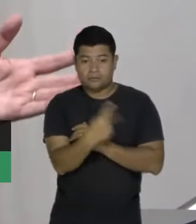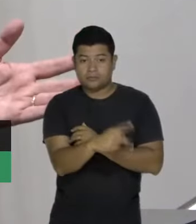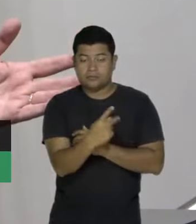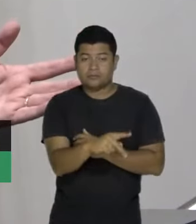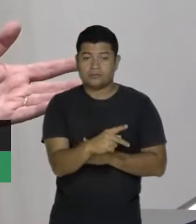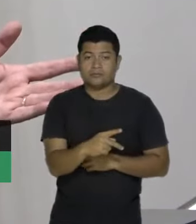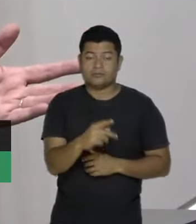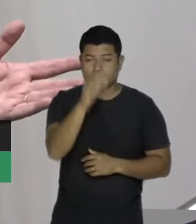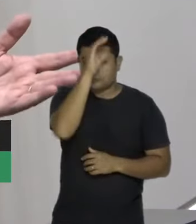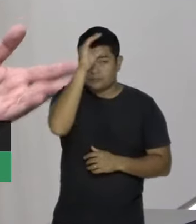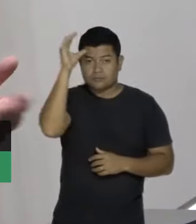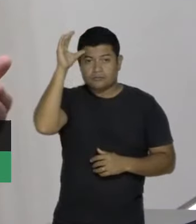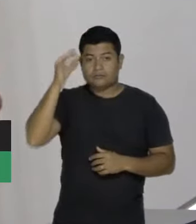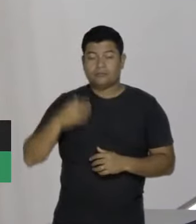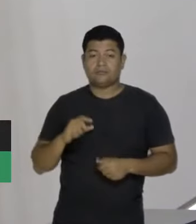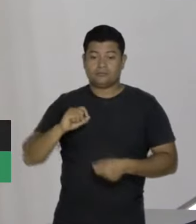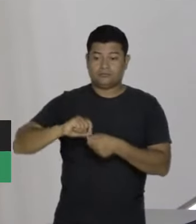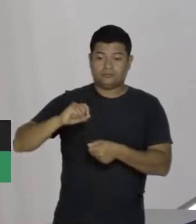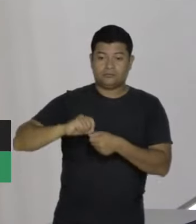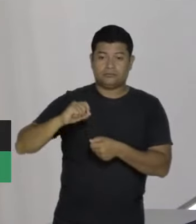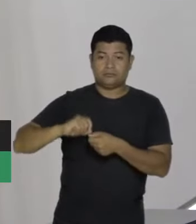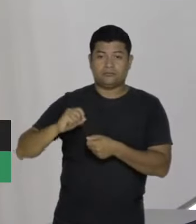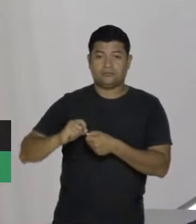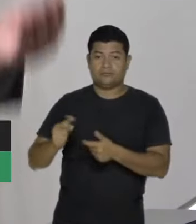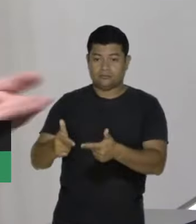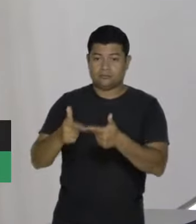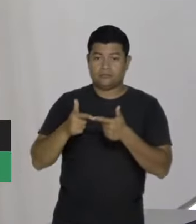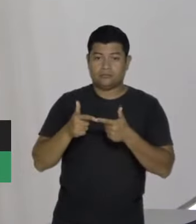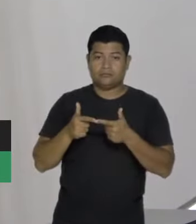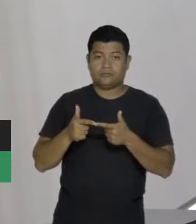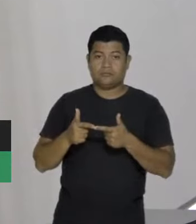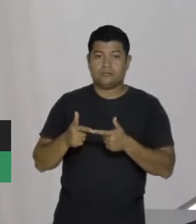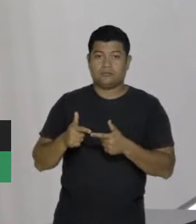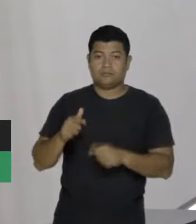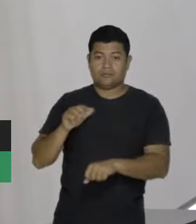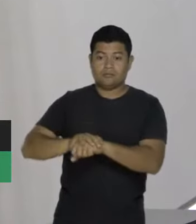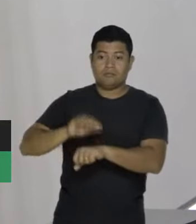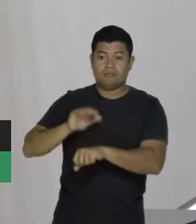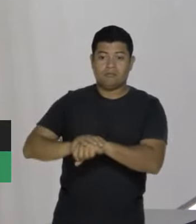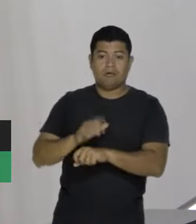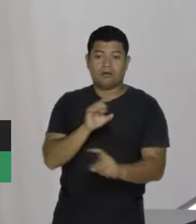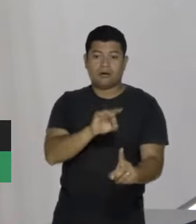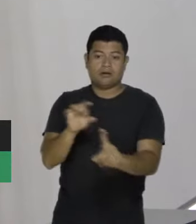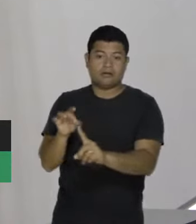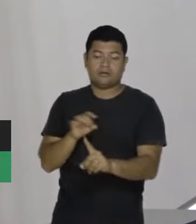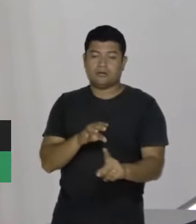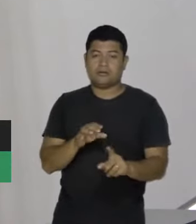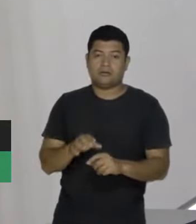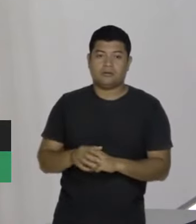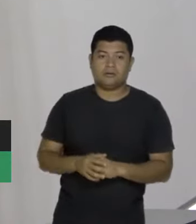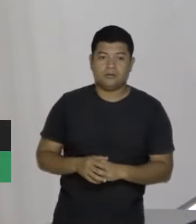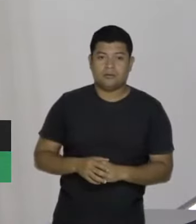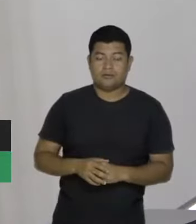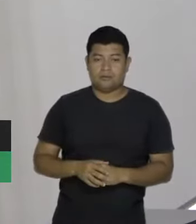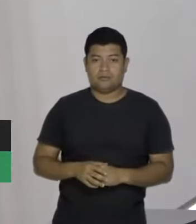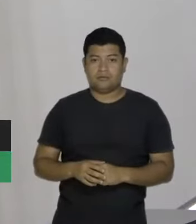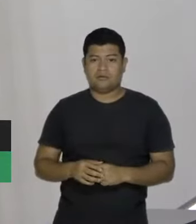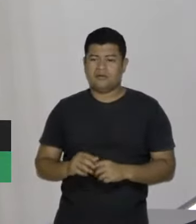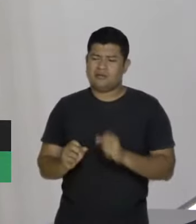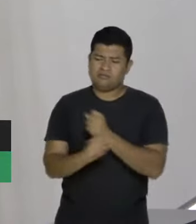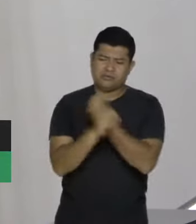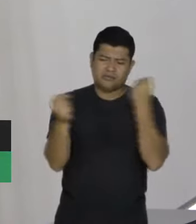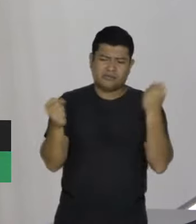de fazer as licenças autodeclaratórias. É um absurdo que nós temos